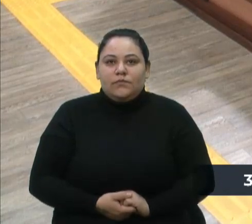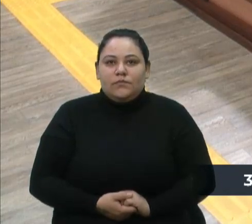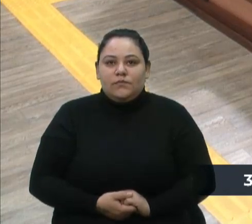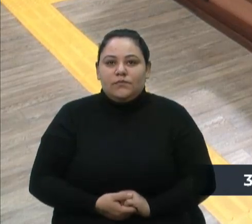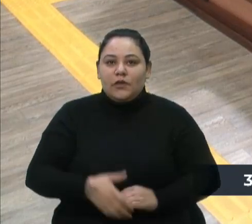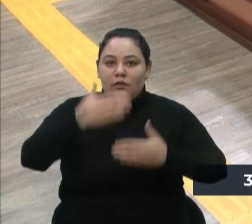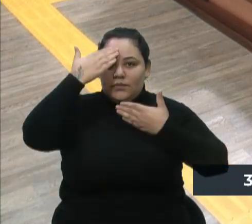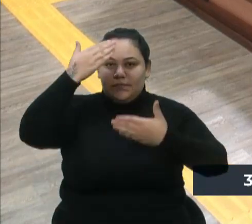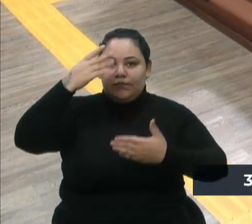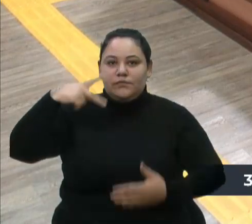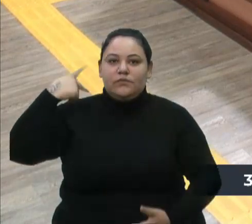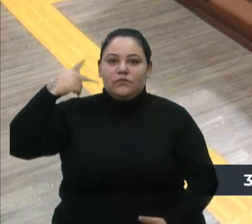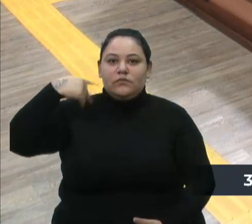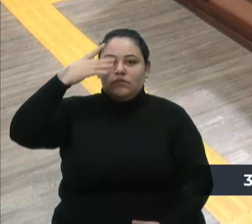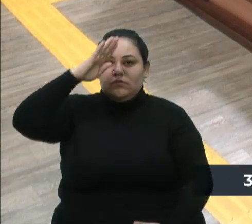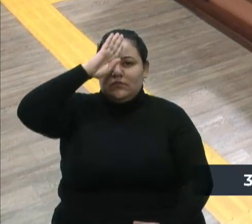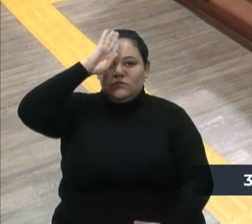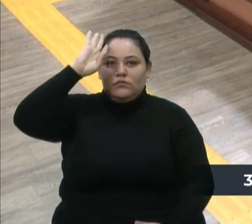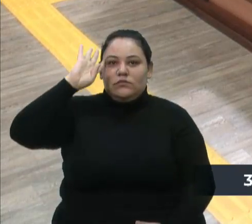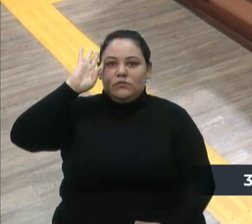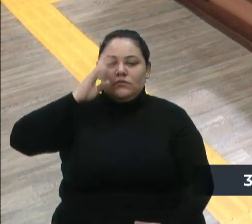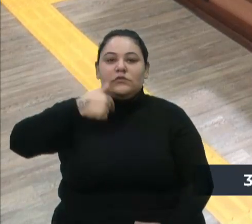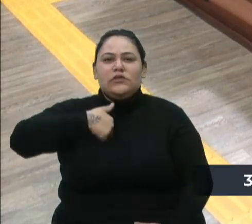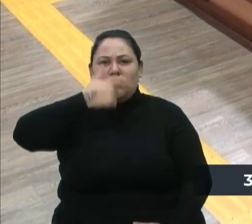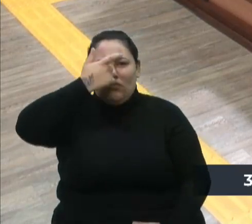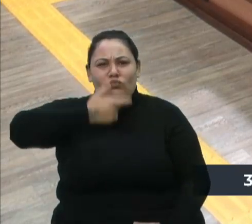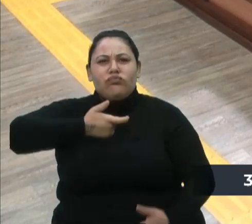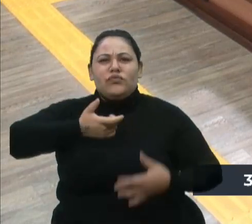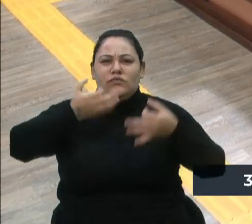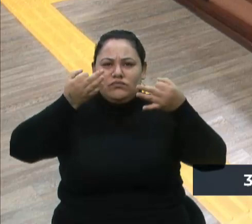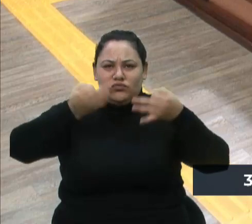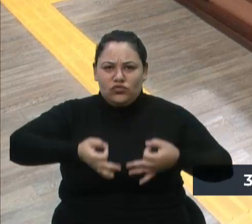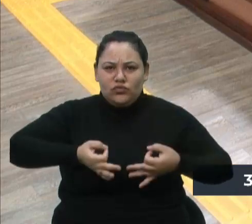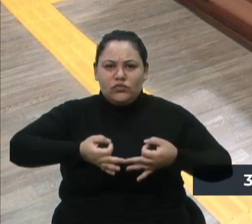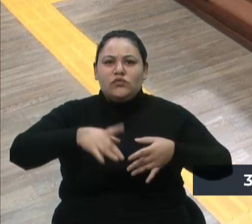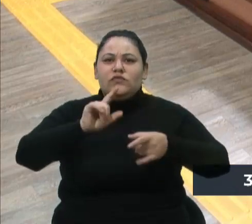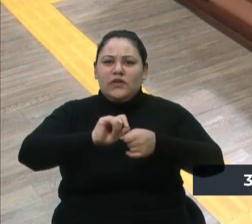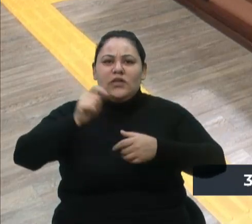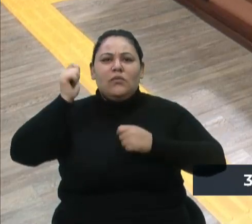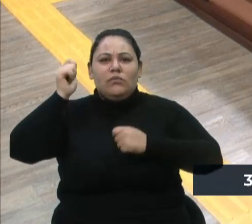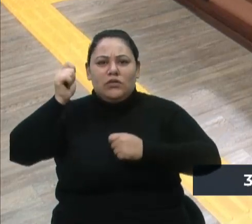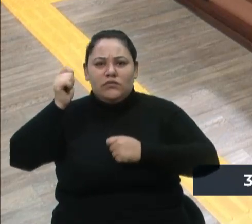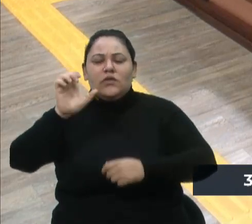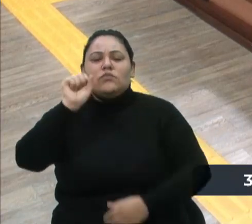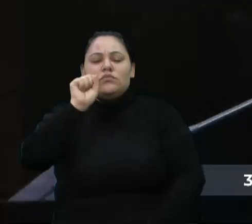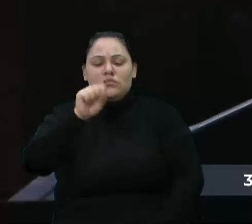Obrigado, vereador Bessan. Acho justo, né, fazer esse manifesto,